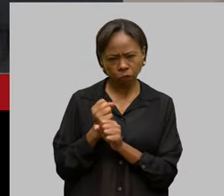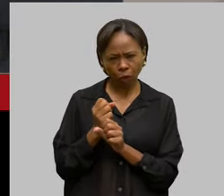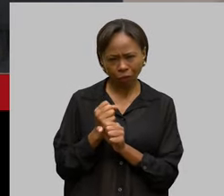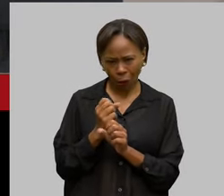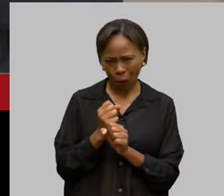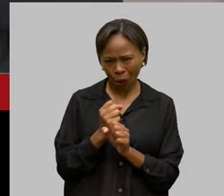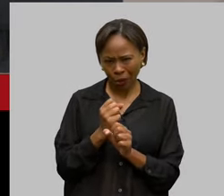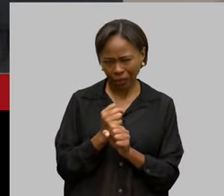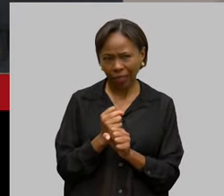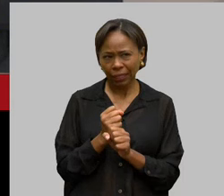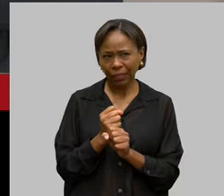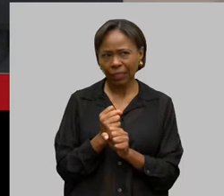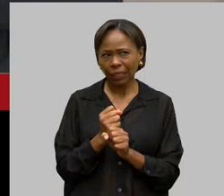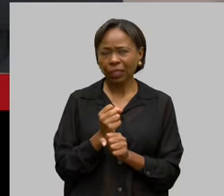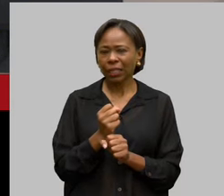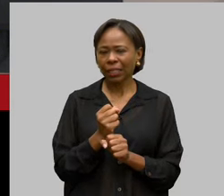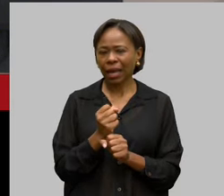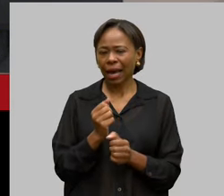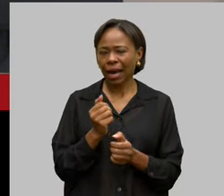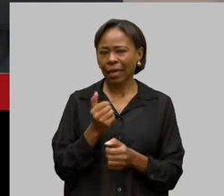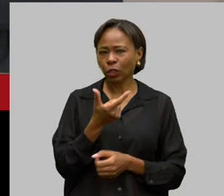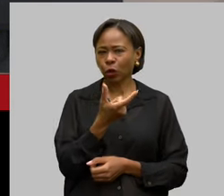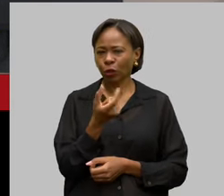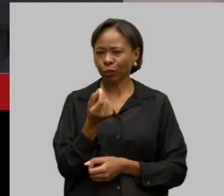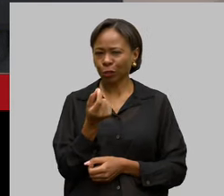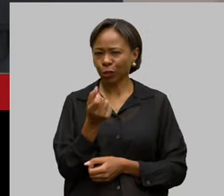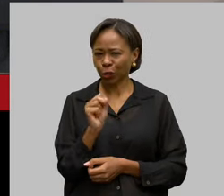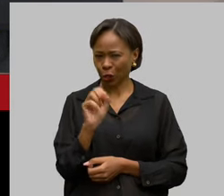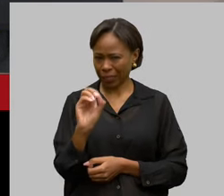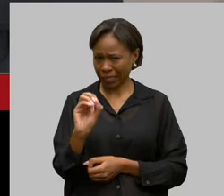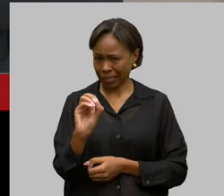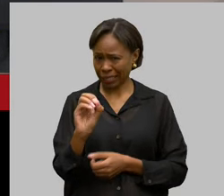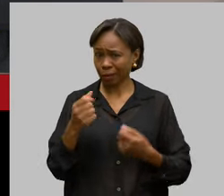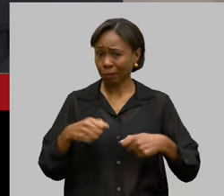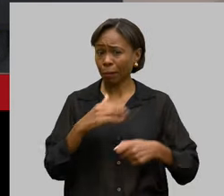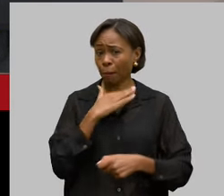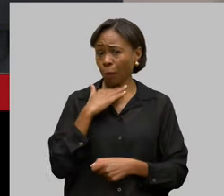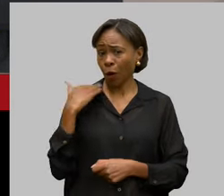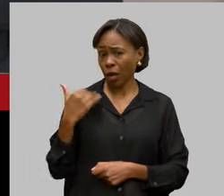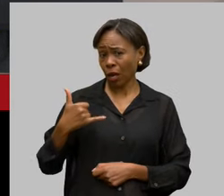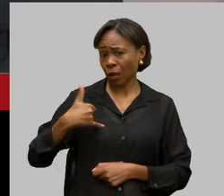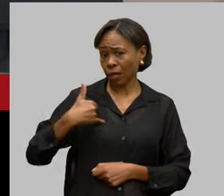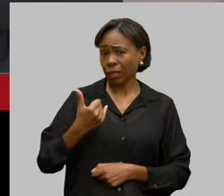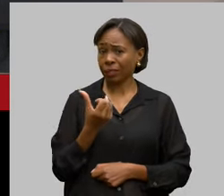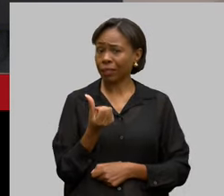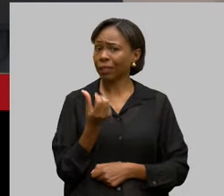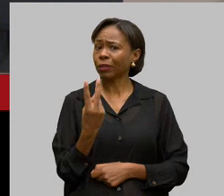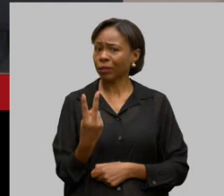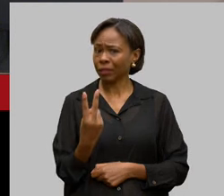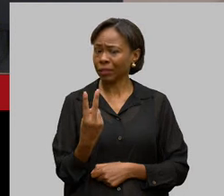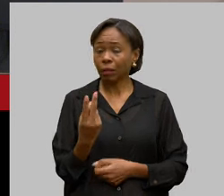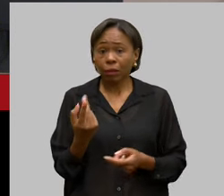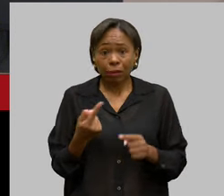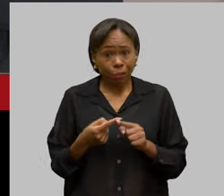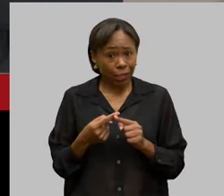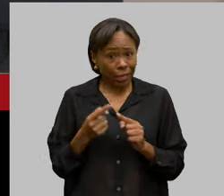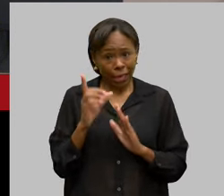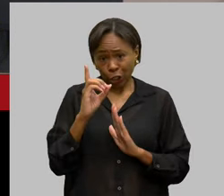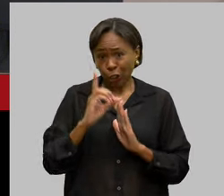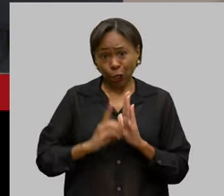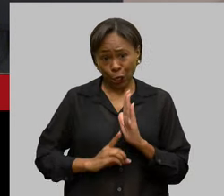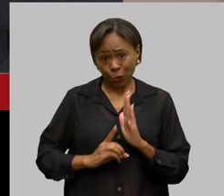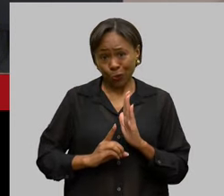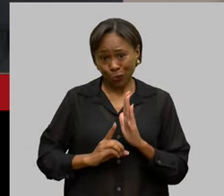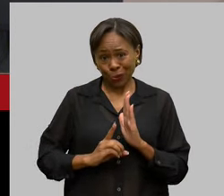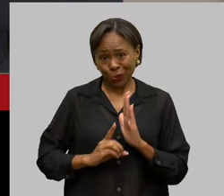em 2080 ele teria que morrer com 62 anos não é direito adquirido certo